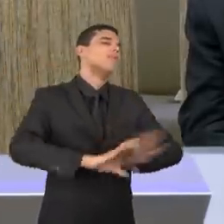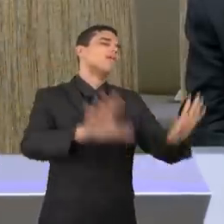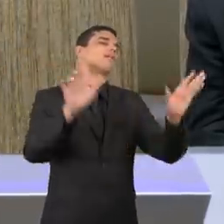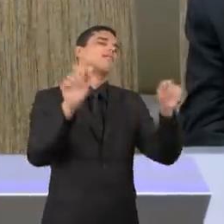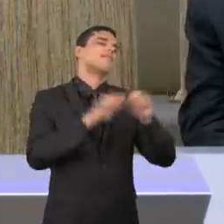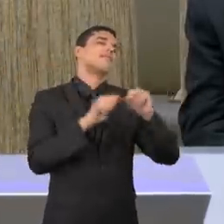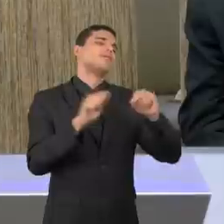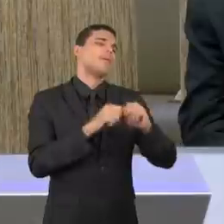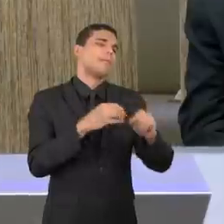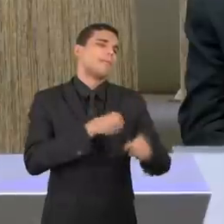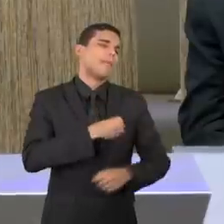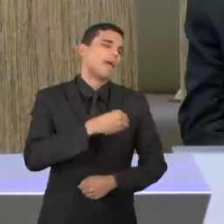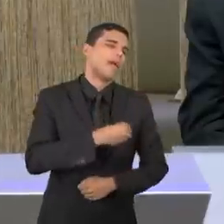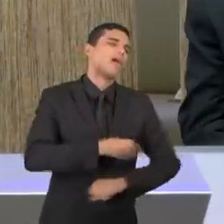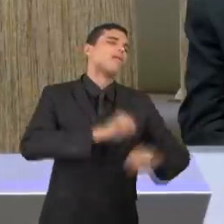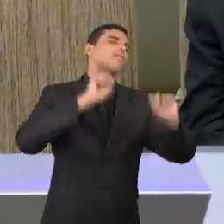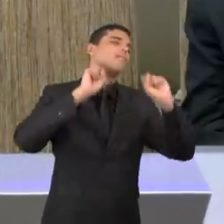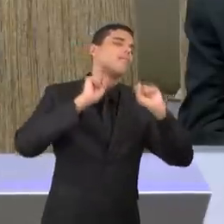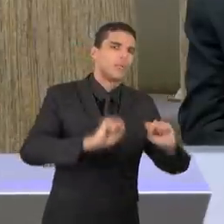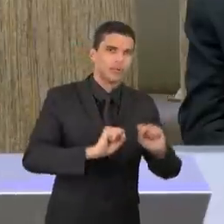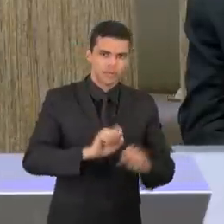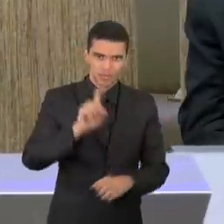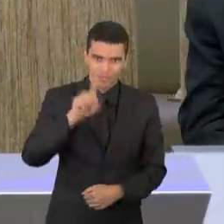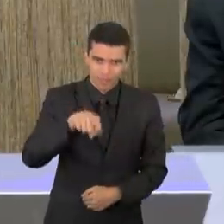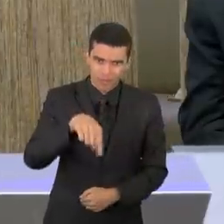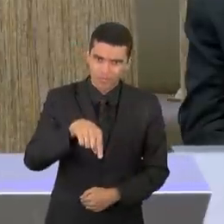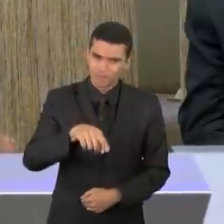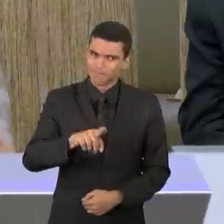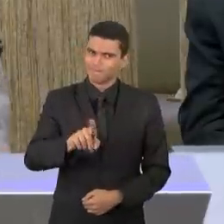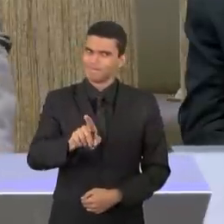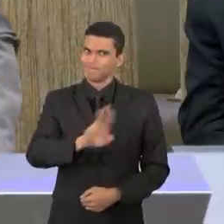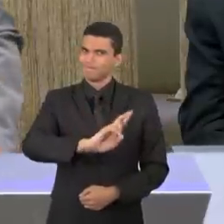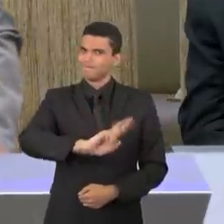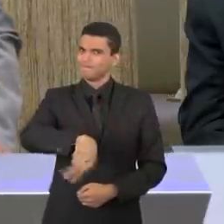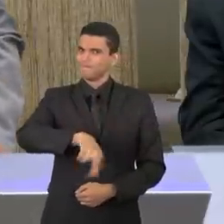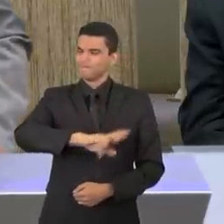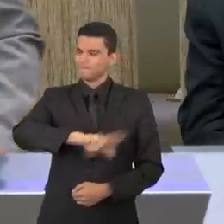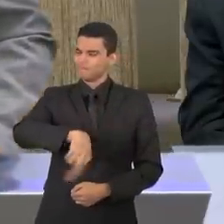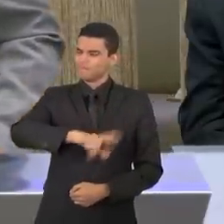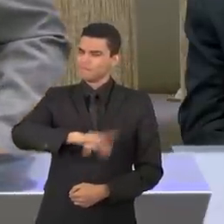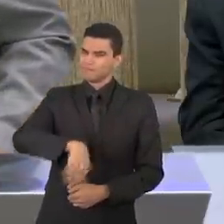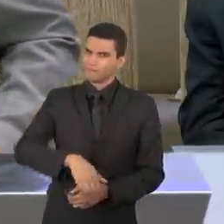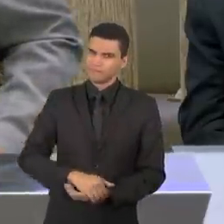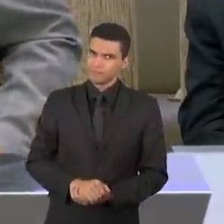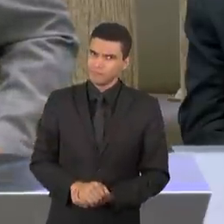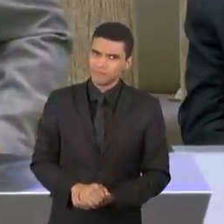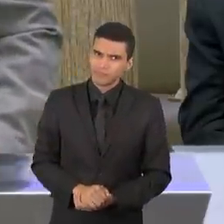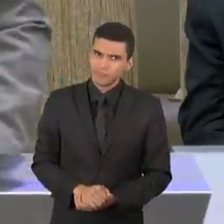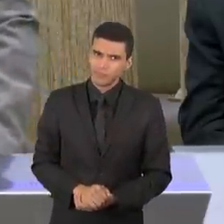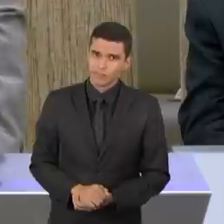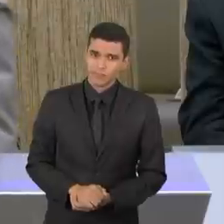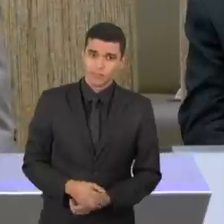Traçado da vida da raça humana aqui na terra